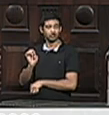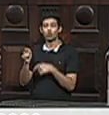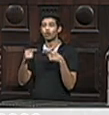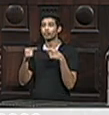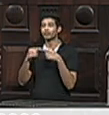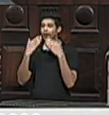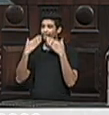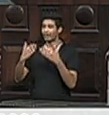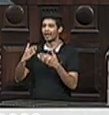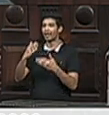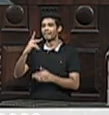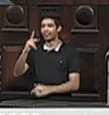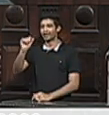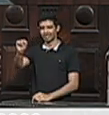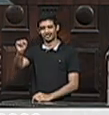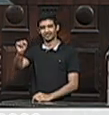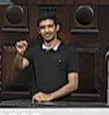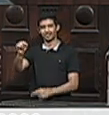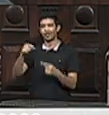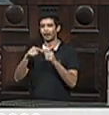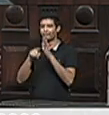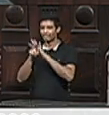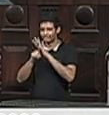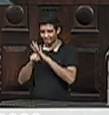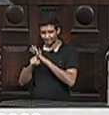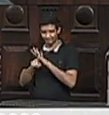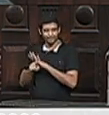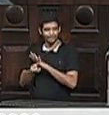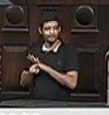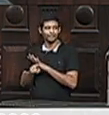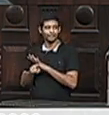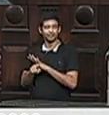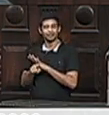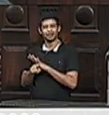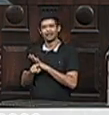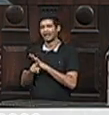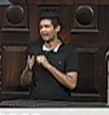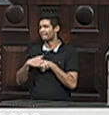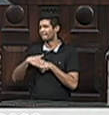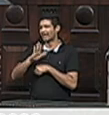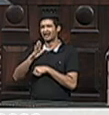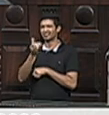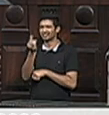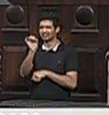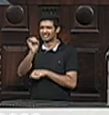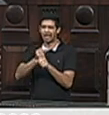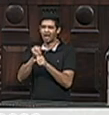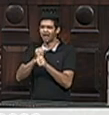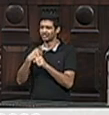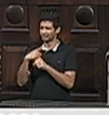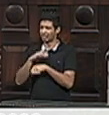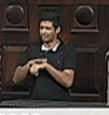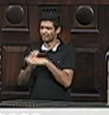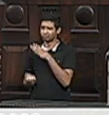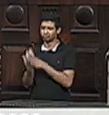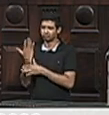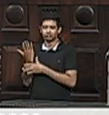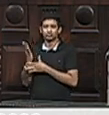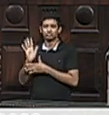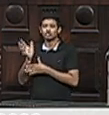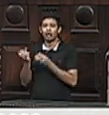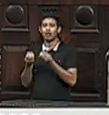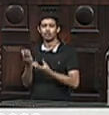mesmo que sem direito a voto. E eu fiz também uma emenda, deputado Carlos Osório, autorizando, aí vai ser prerrogativa do governo